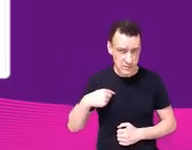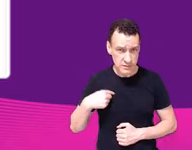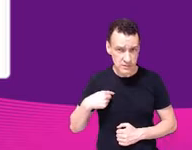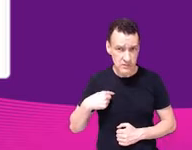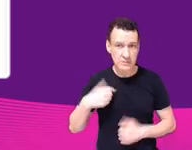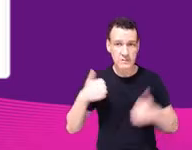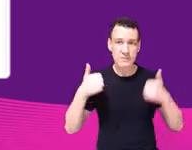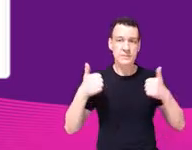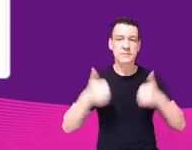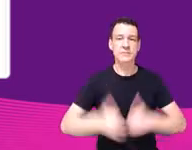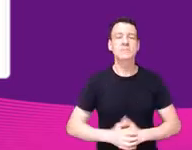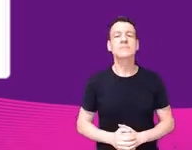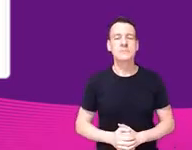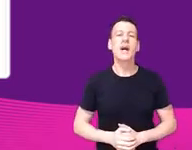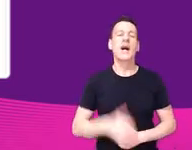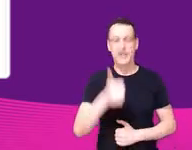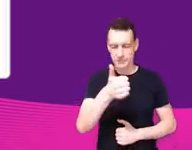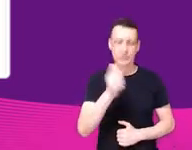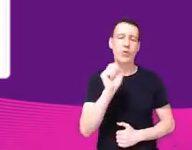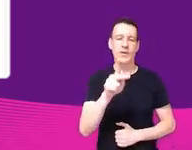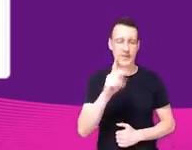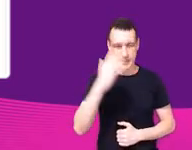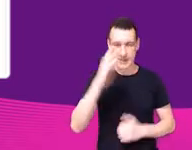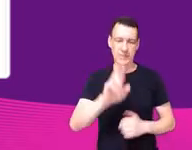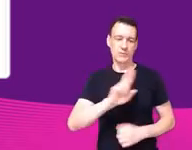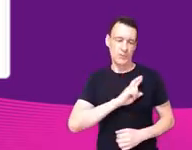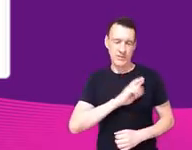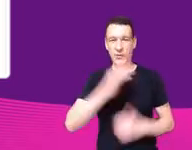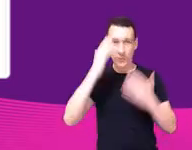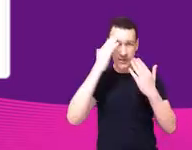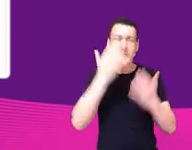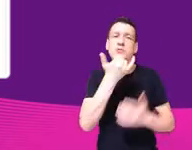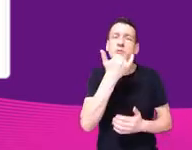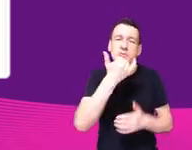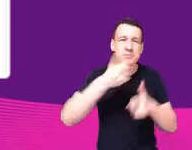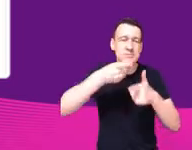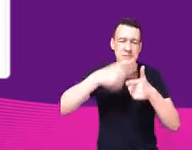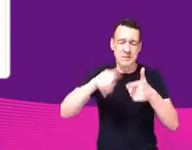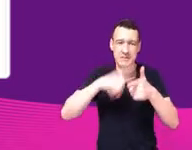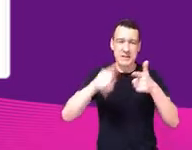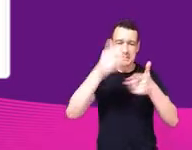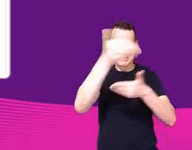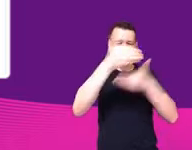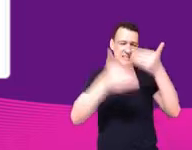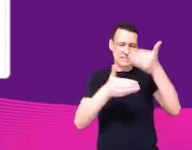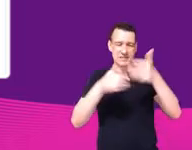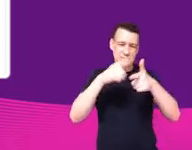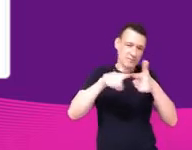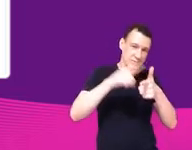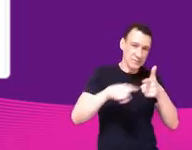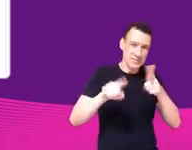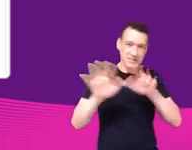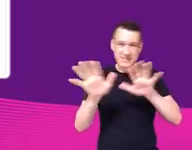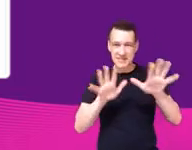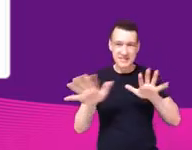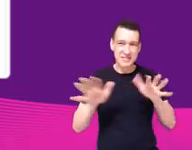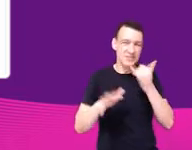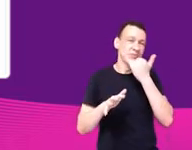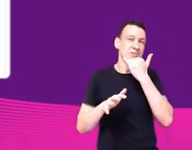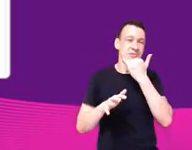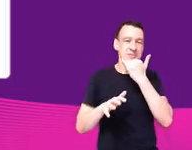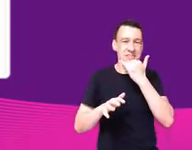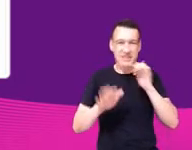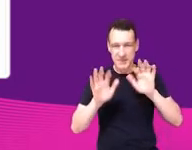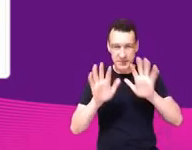Tá, obrigado. Então, desculpem a pequena falha técnica aqui, eu não tenho nenhum conflito de interesse em relação a essa